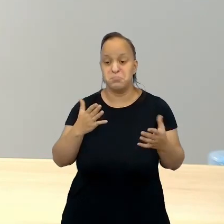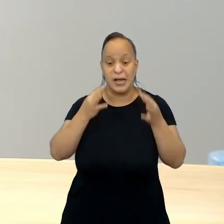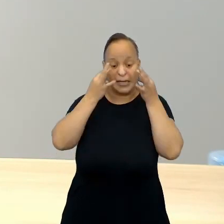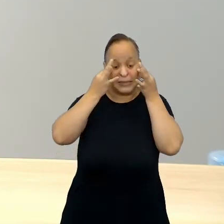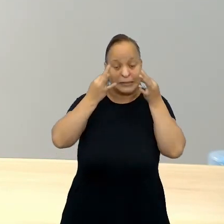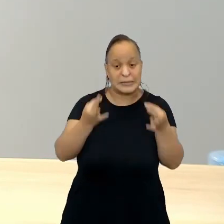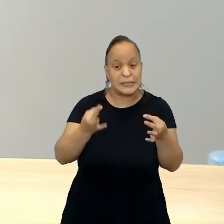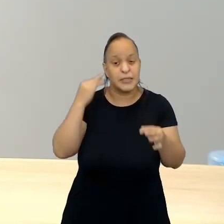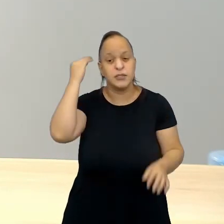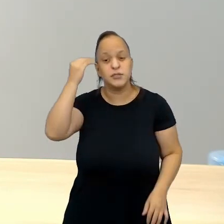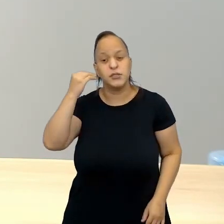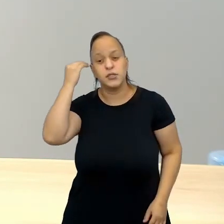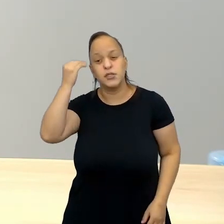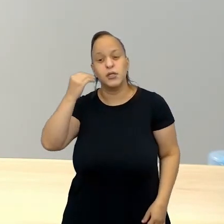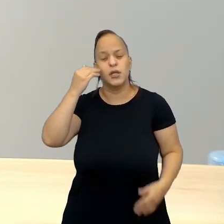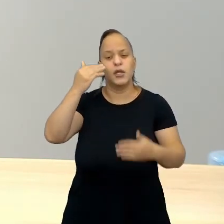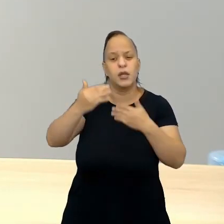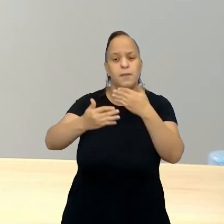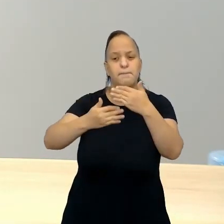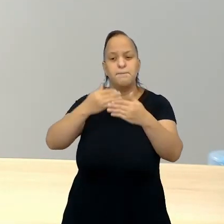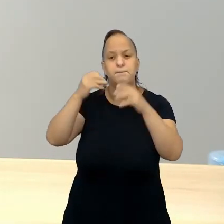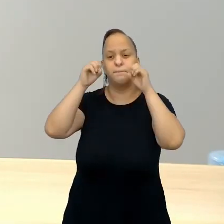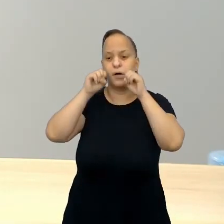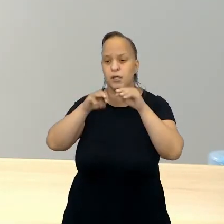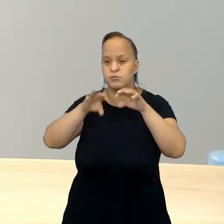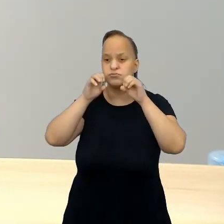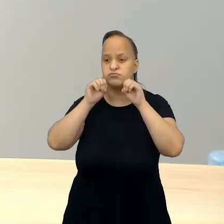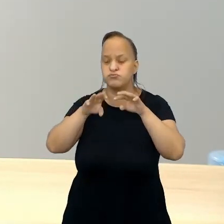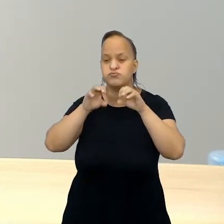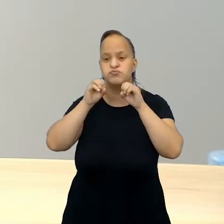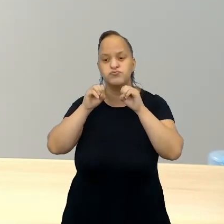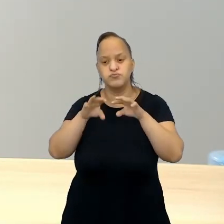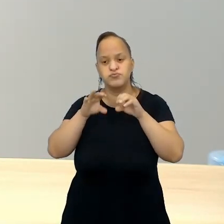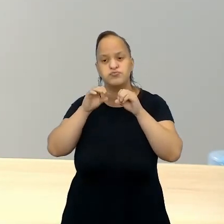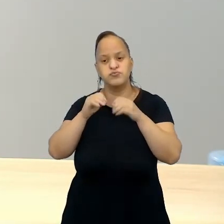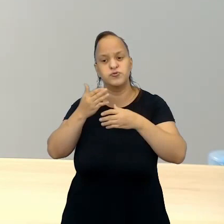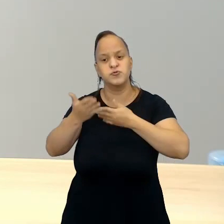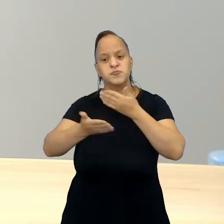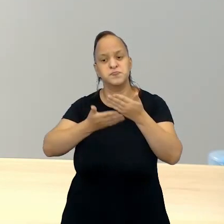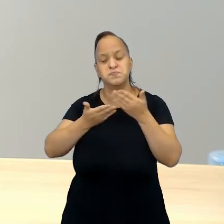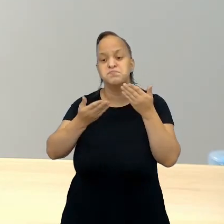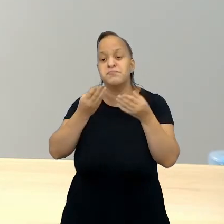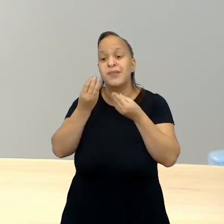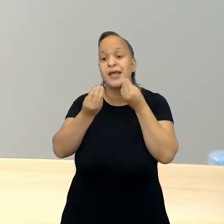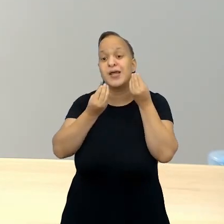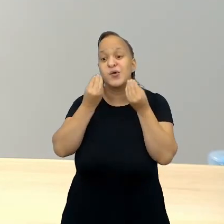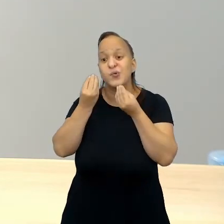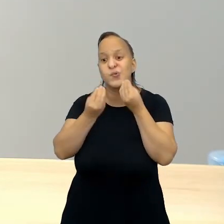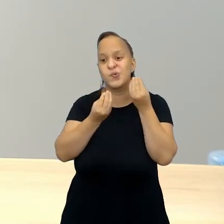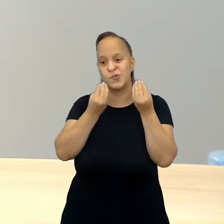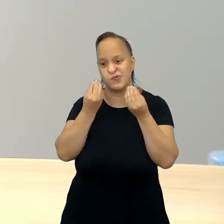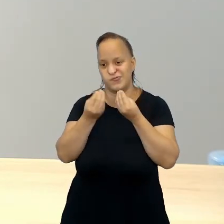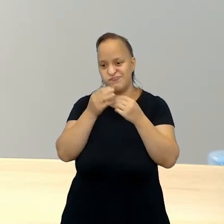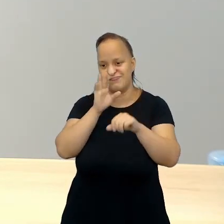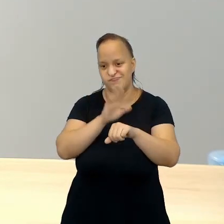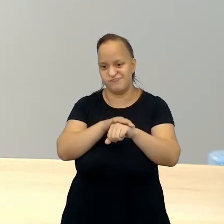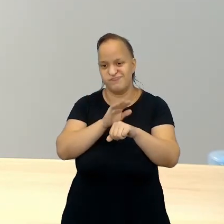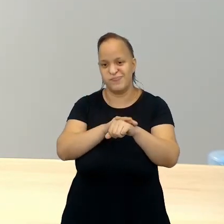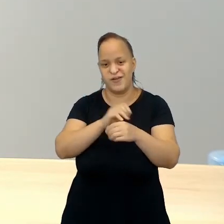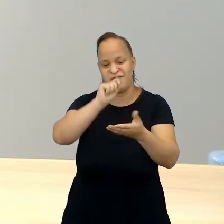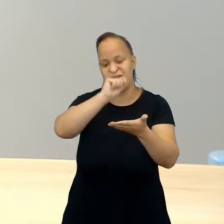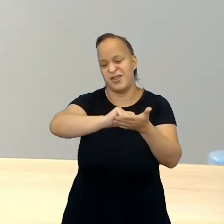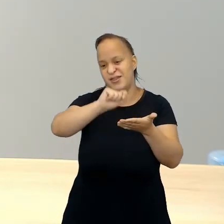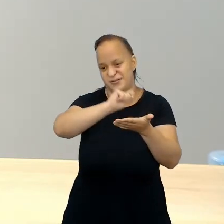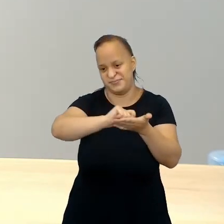está passando, o que está sendo no momento vivenciado e de que forma você vai fazer essas